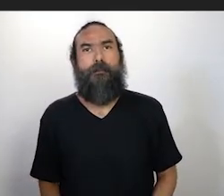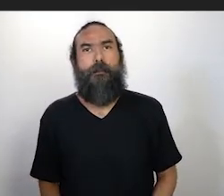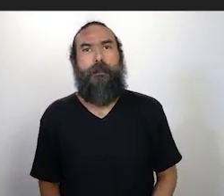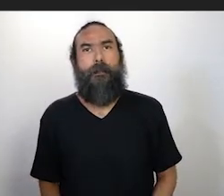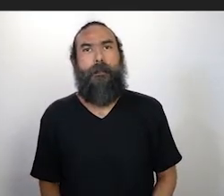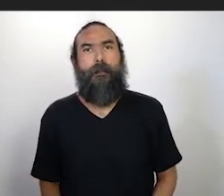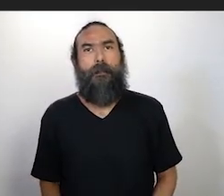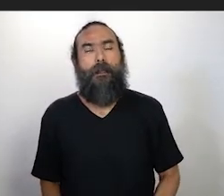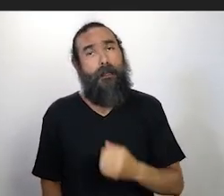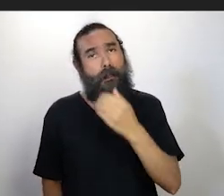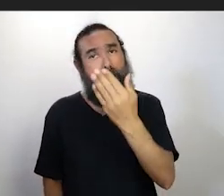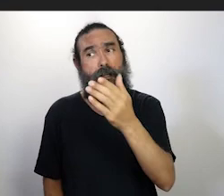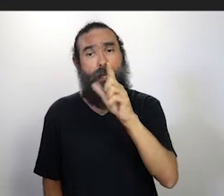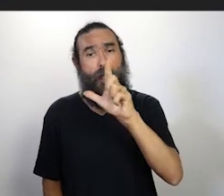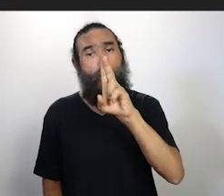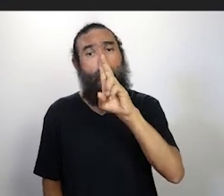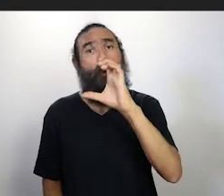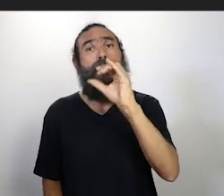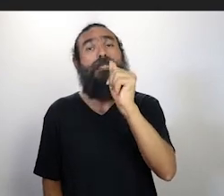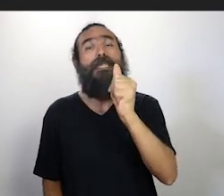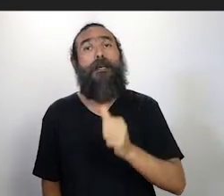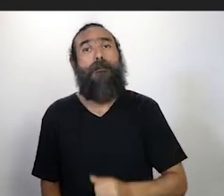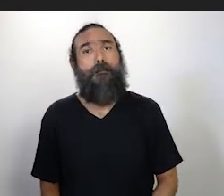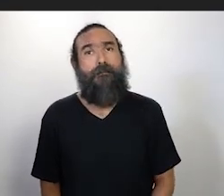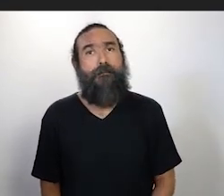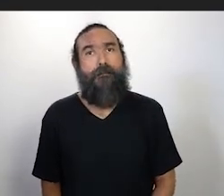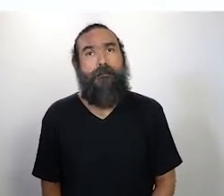Obrigada, Shirley. Lúcia?